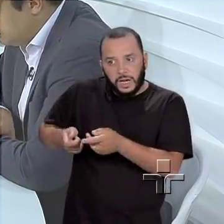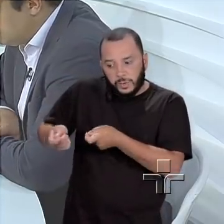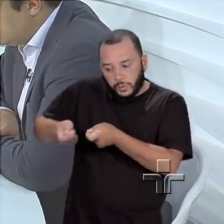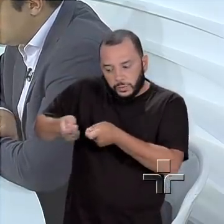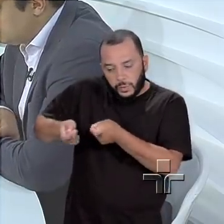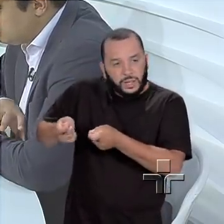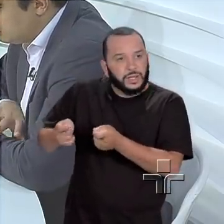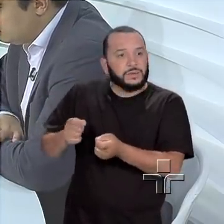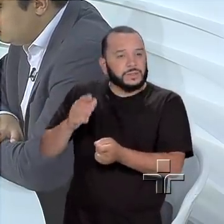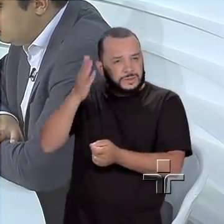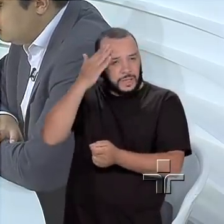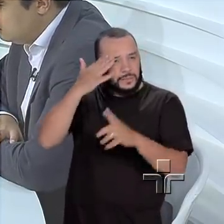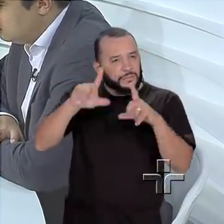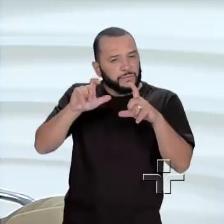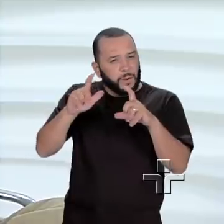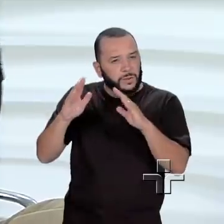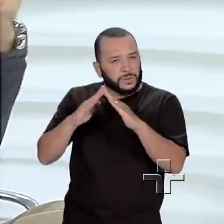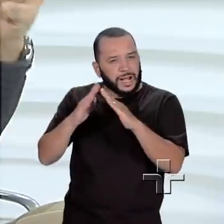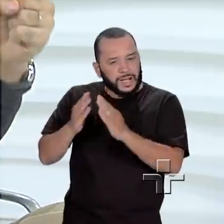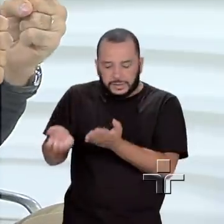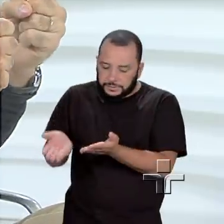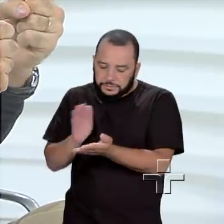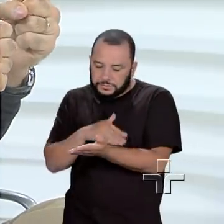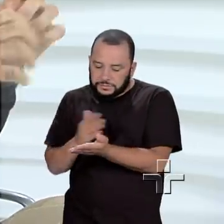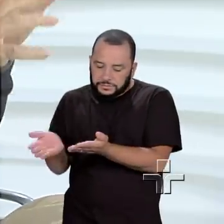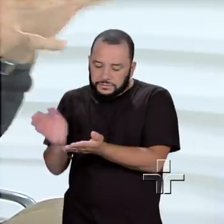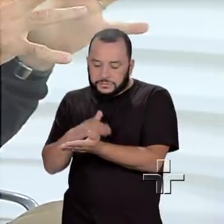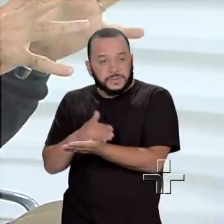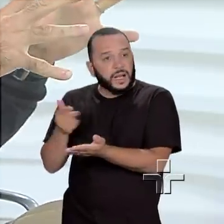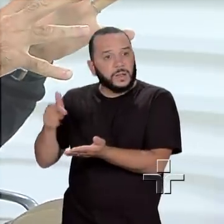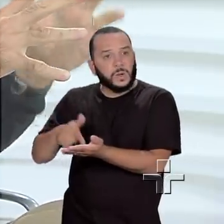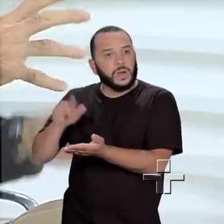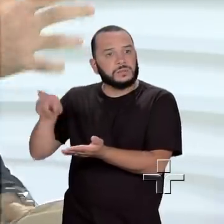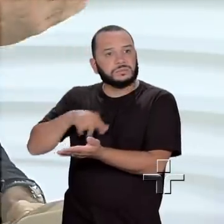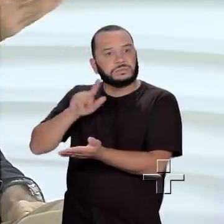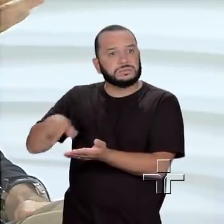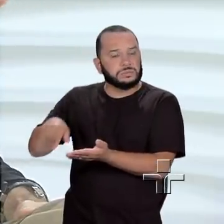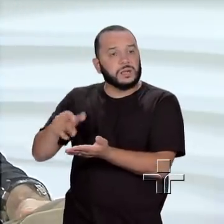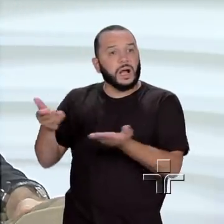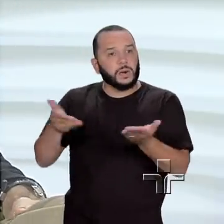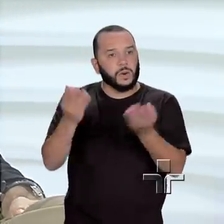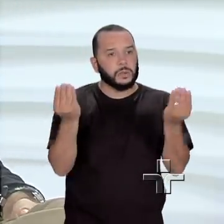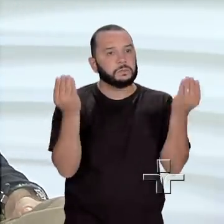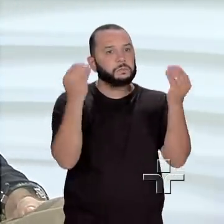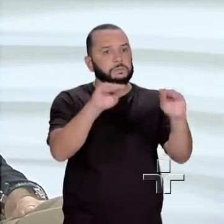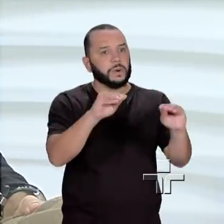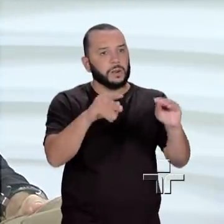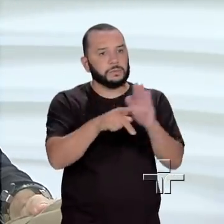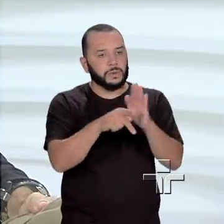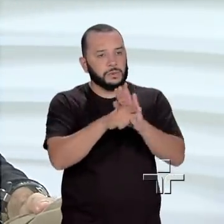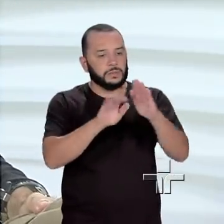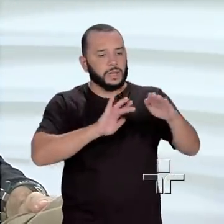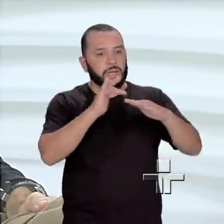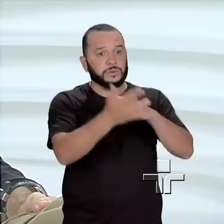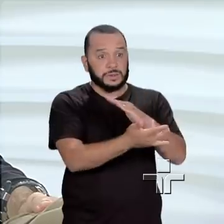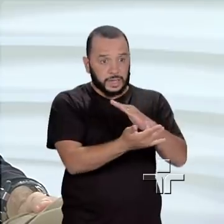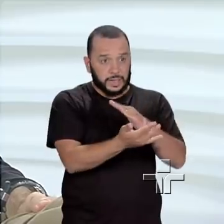álbum de fotografia na minha casa, e esse álbum se mudou para um outro espaço, onde ele está protegido, por exemplo, de